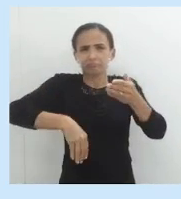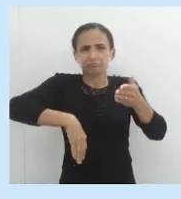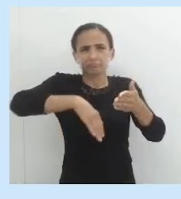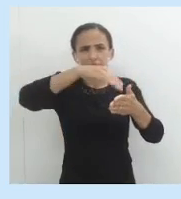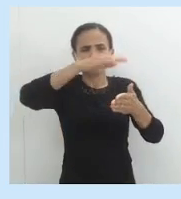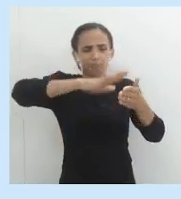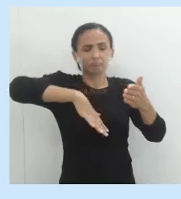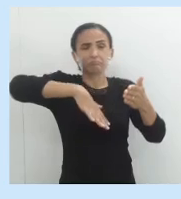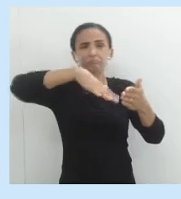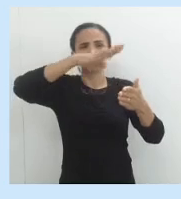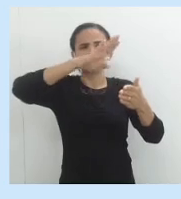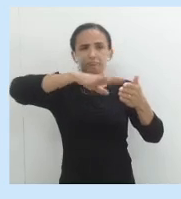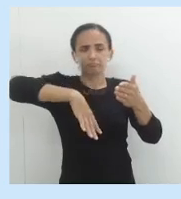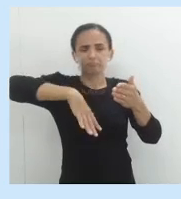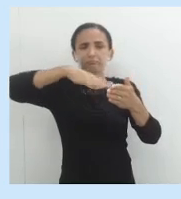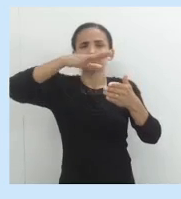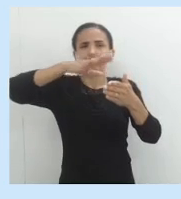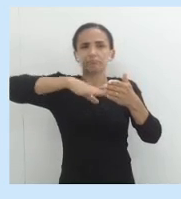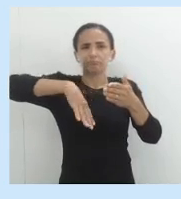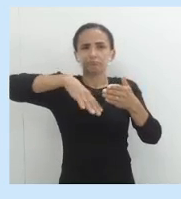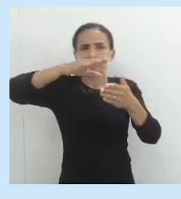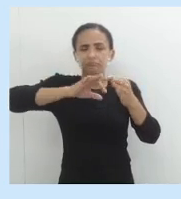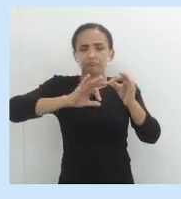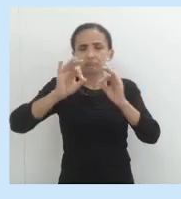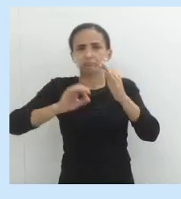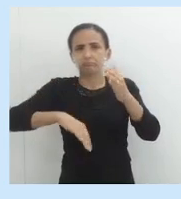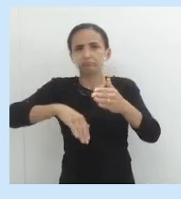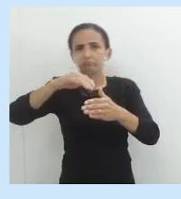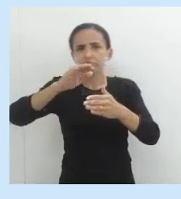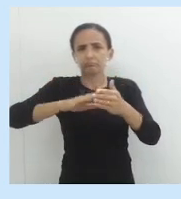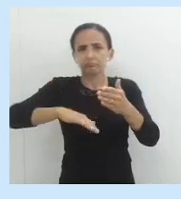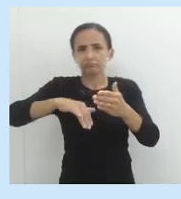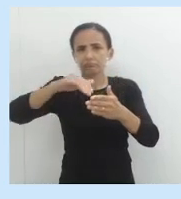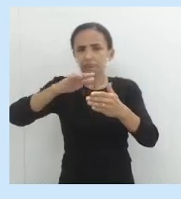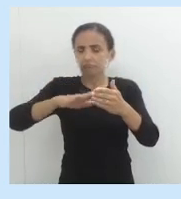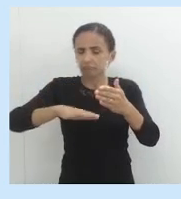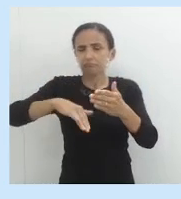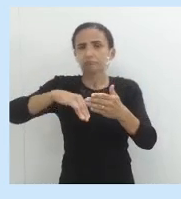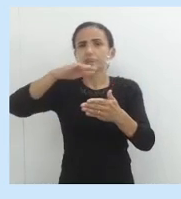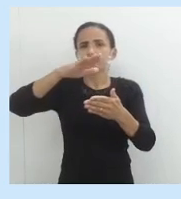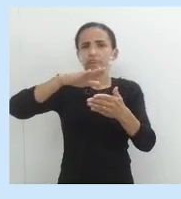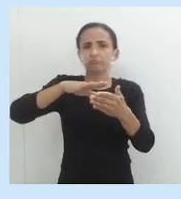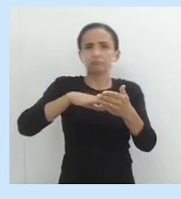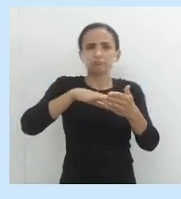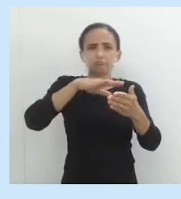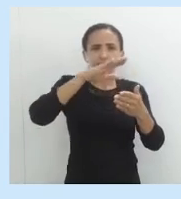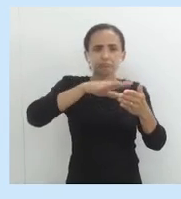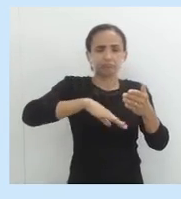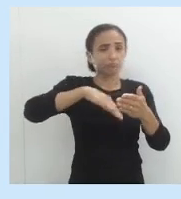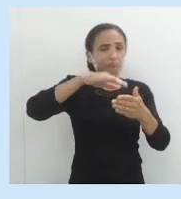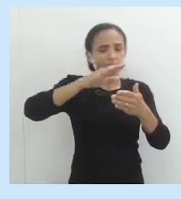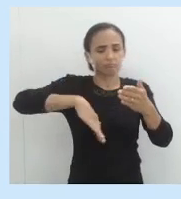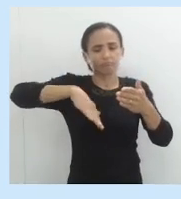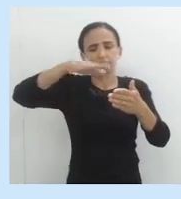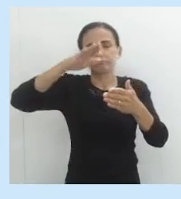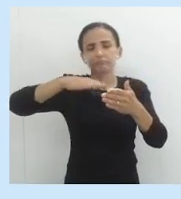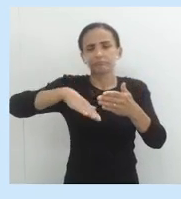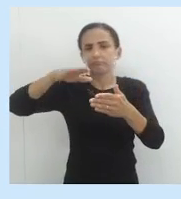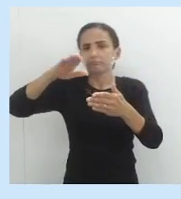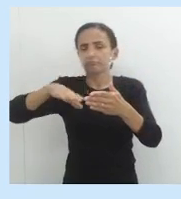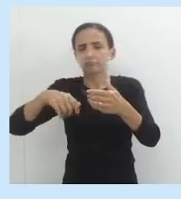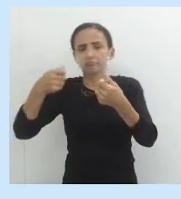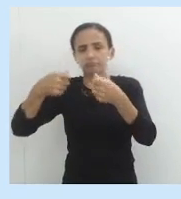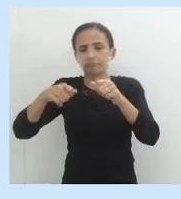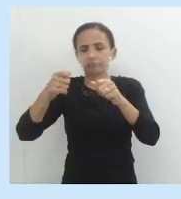a parede ainda não estava completamente endurecida. Então eles faziam essa pintura, né, e dava esse nome de afresco, justamente porque ainda era feita